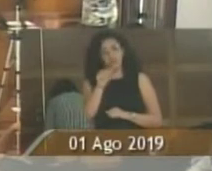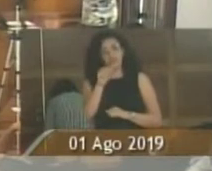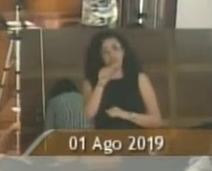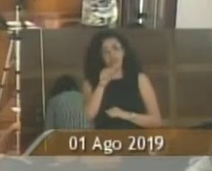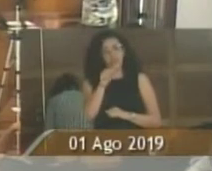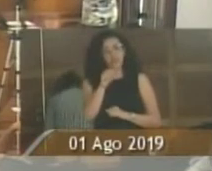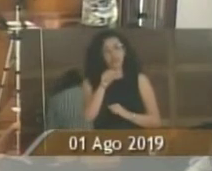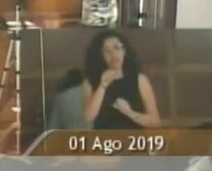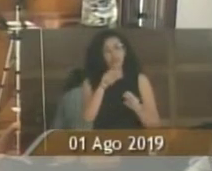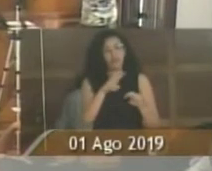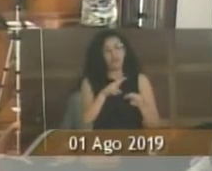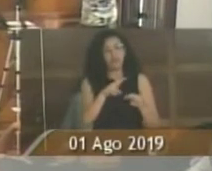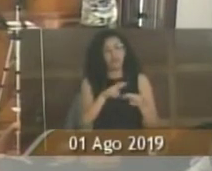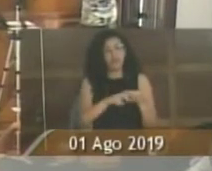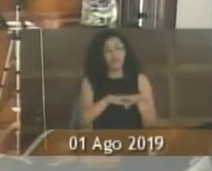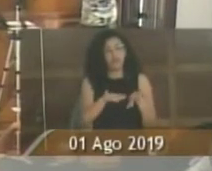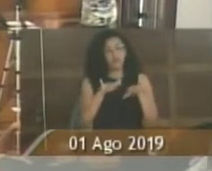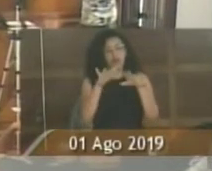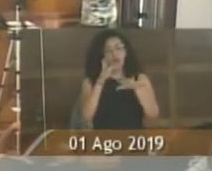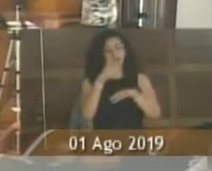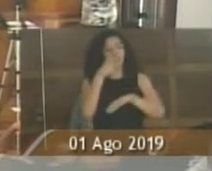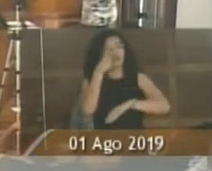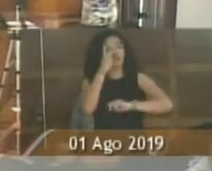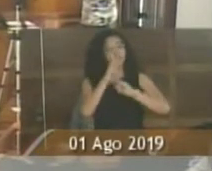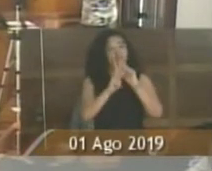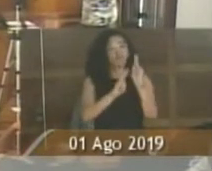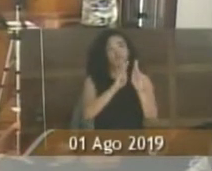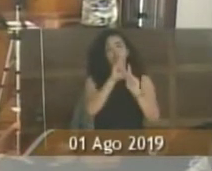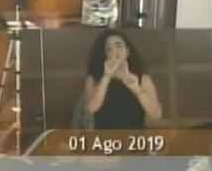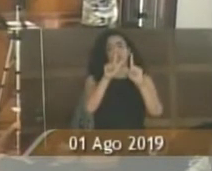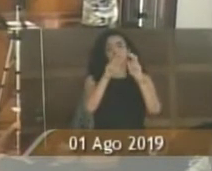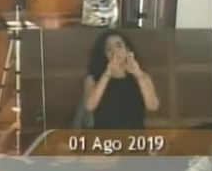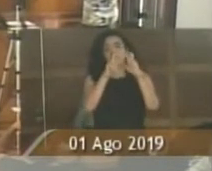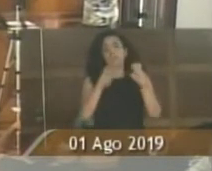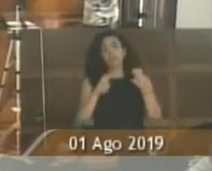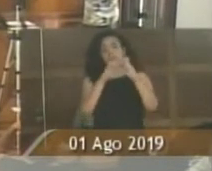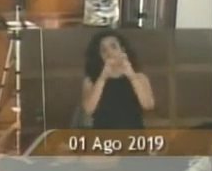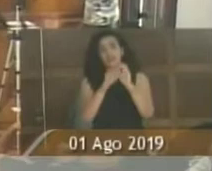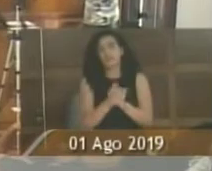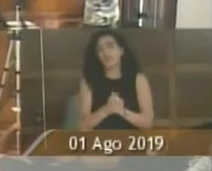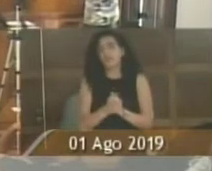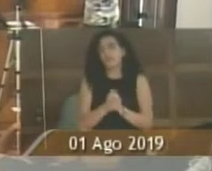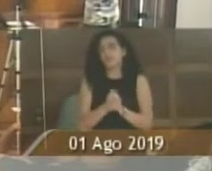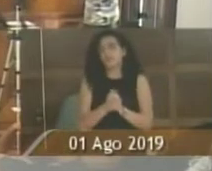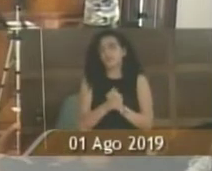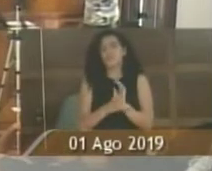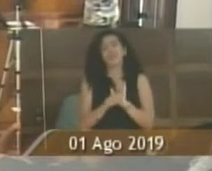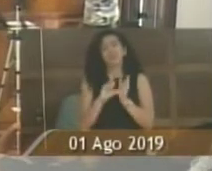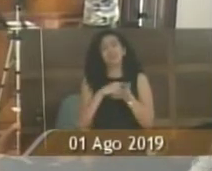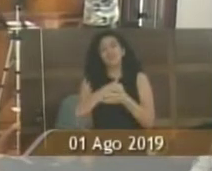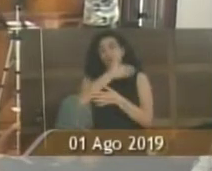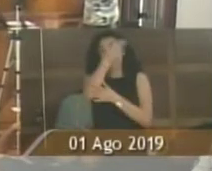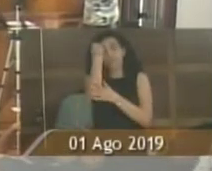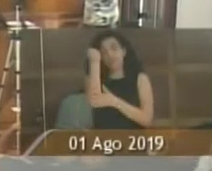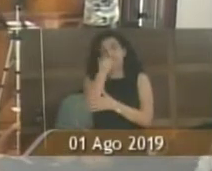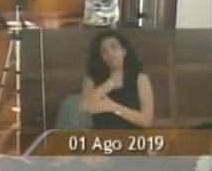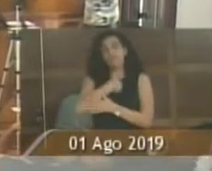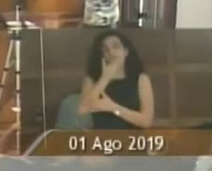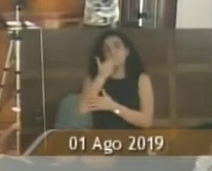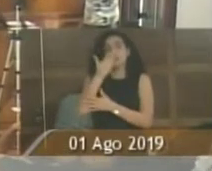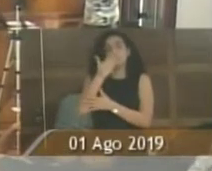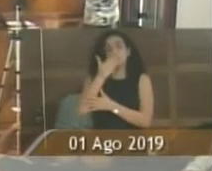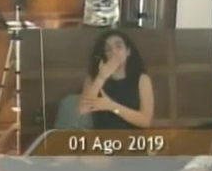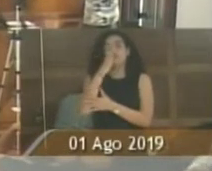Bom dia plenário, bom dia vereadores, bom dia população que nos assiste em suas casas. Antes que eu me esqueça, pedi regime